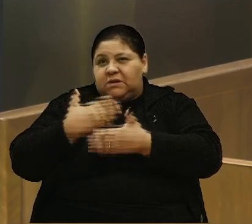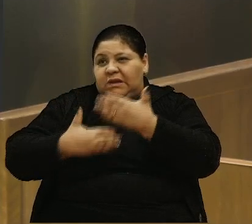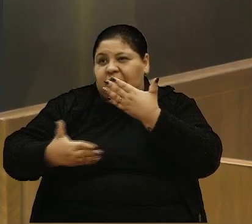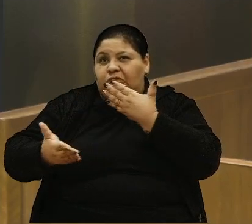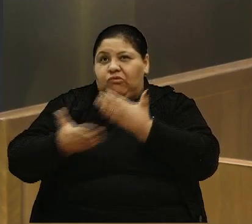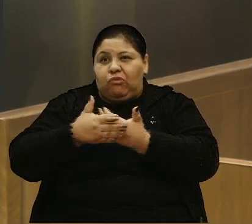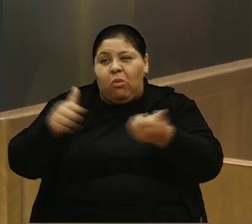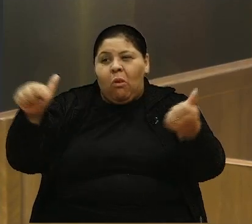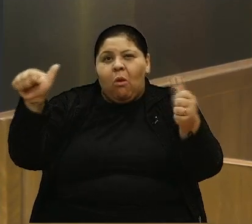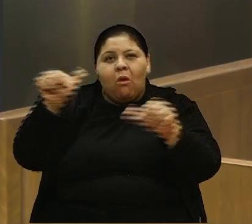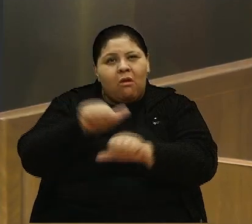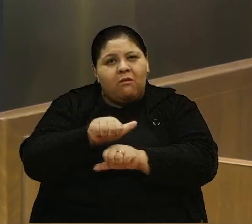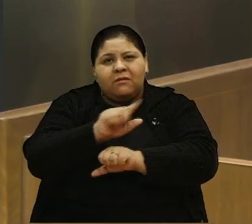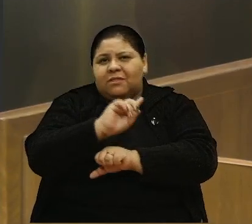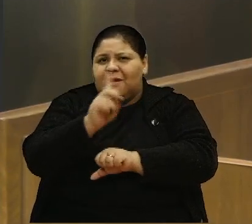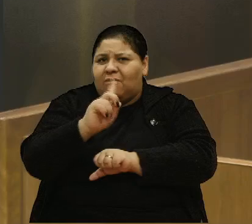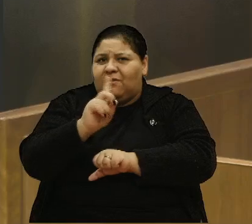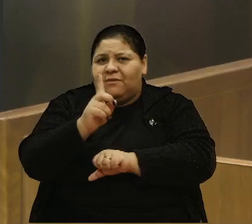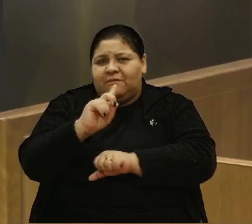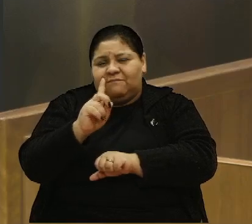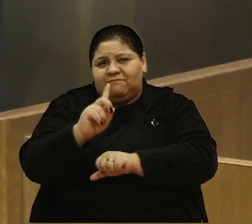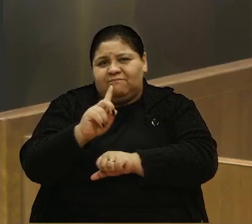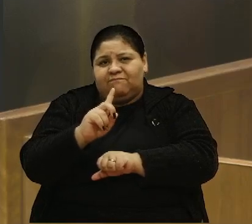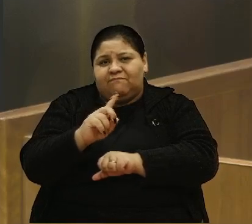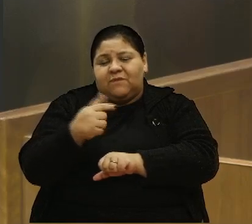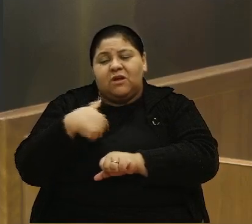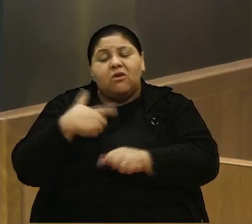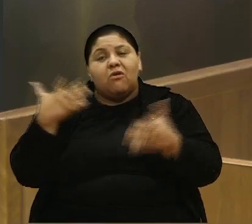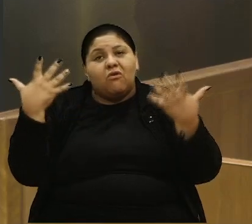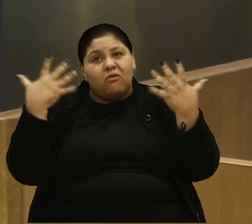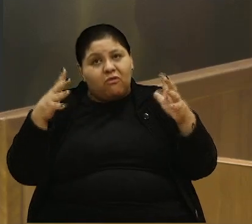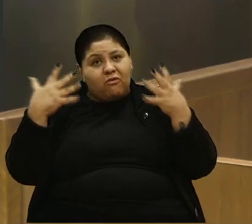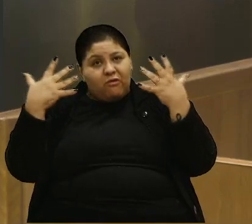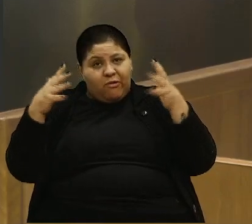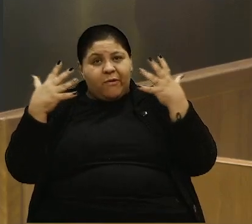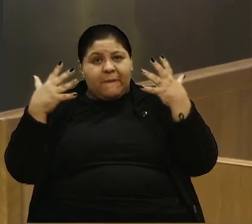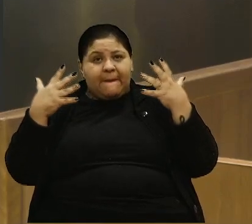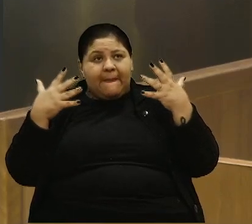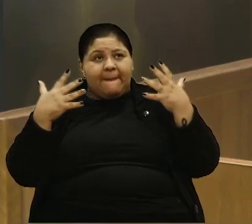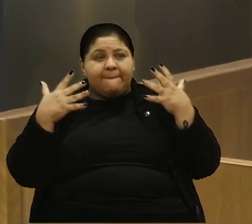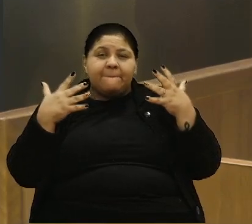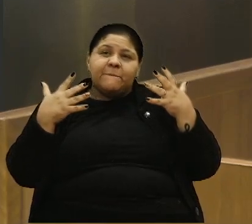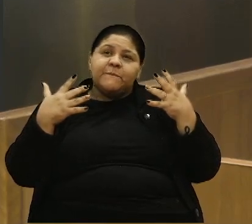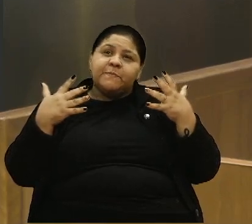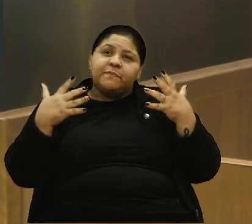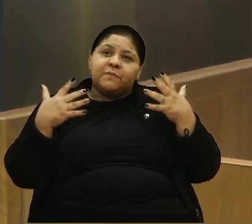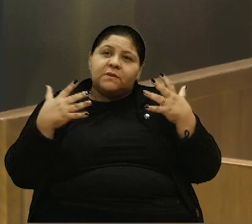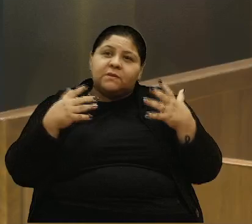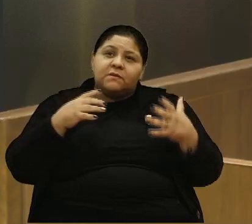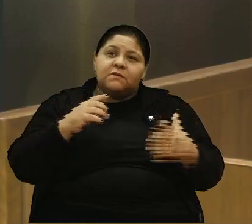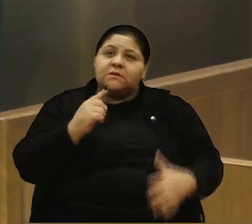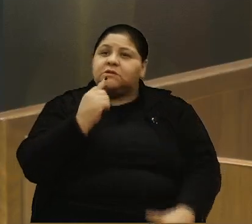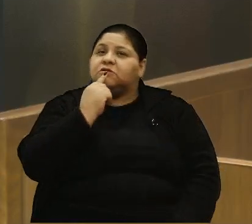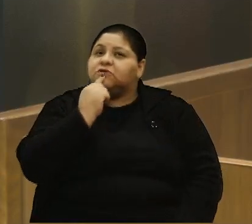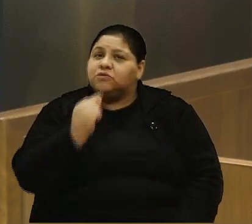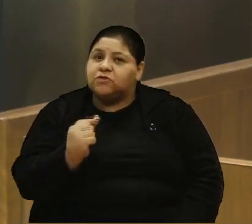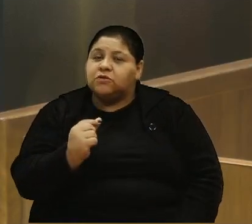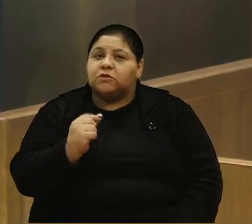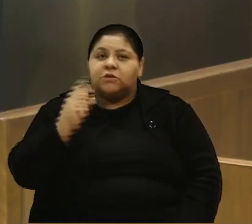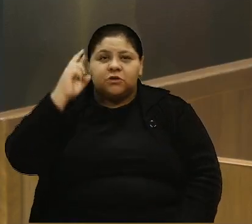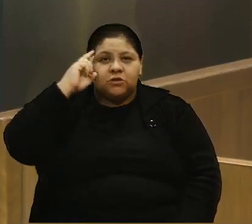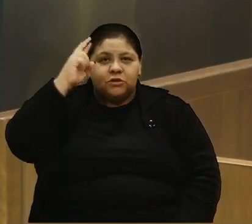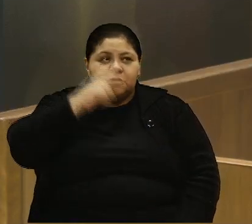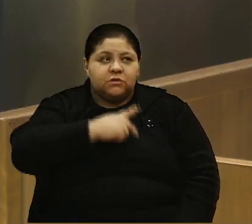arrasada, aí também não. Então, eu quero dar os parabéns também, aproveitando a fala, para o João, ex-diretor-presidente do